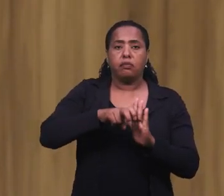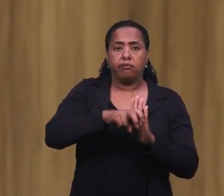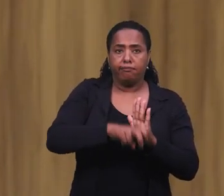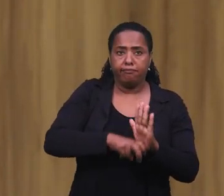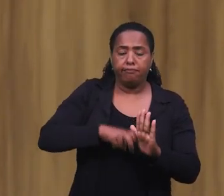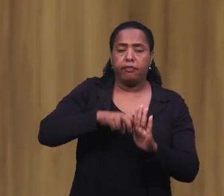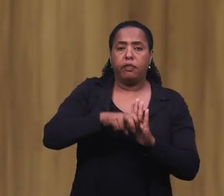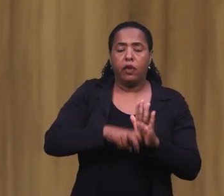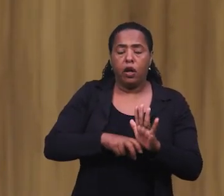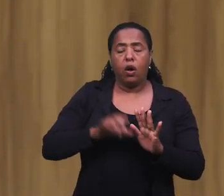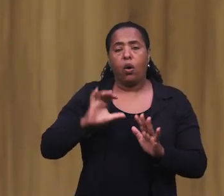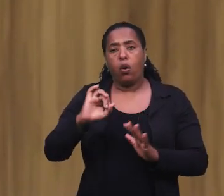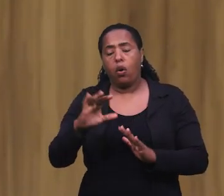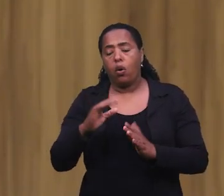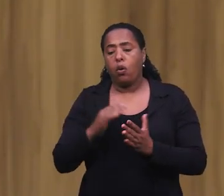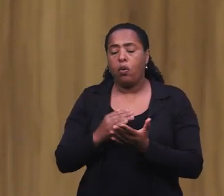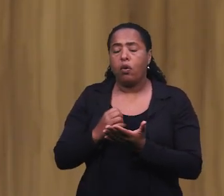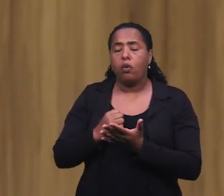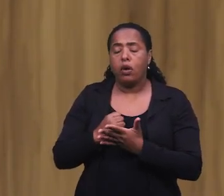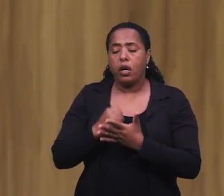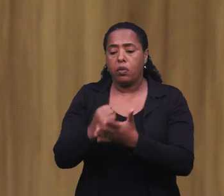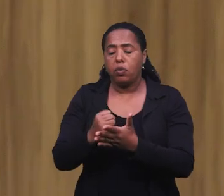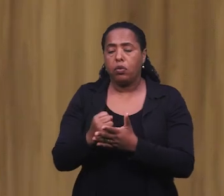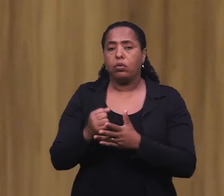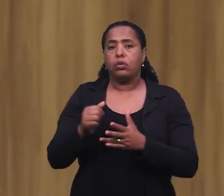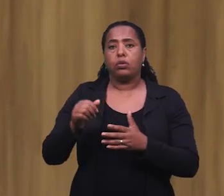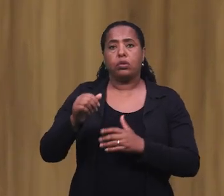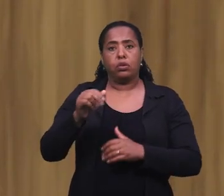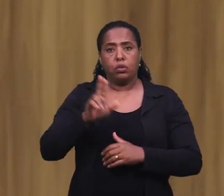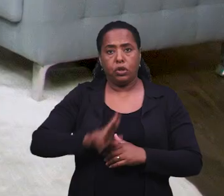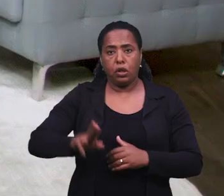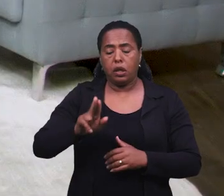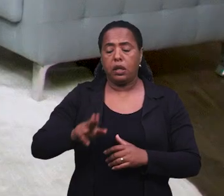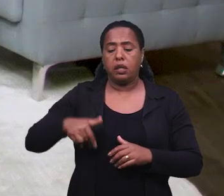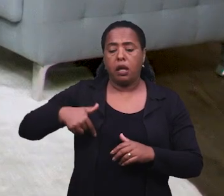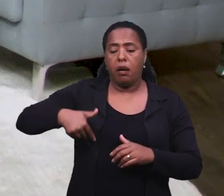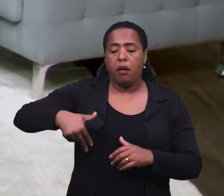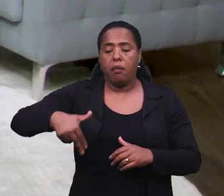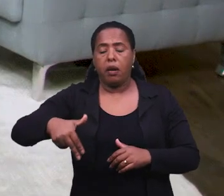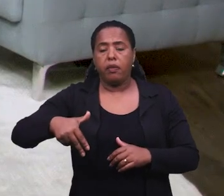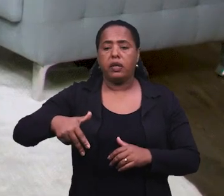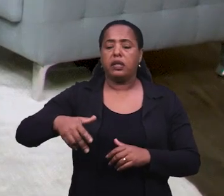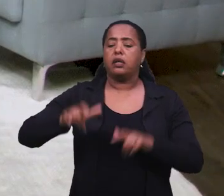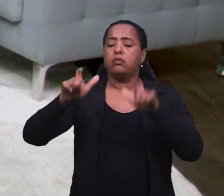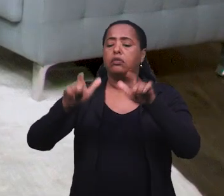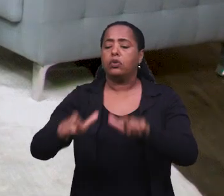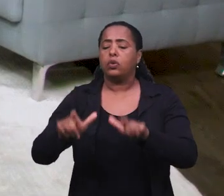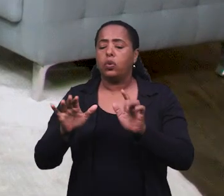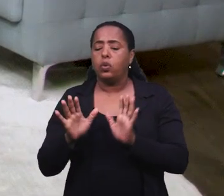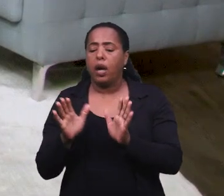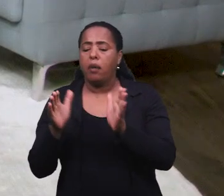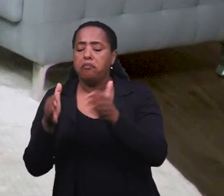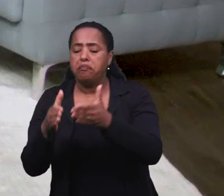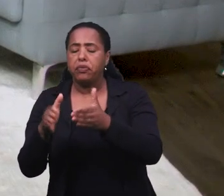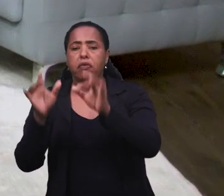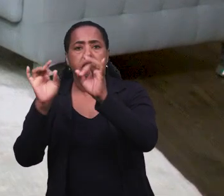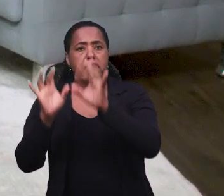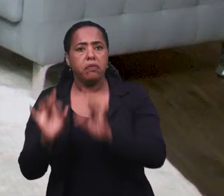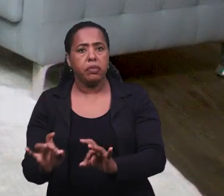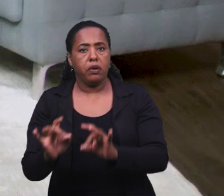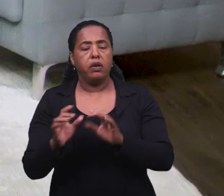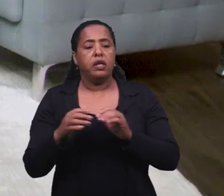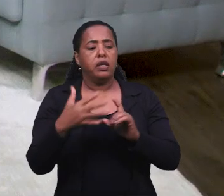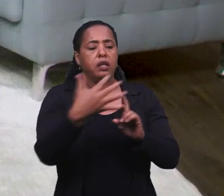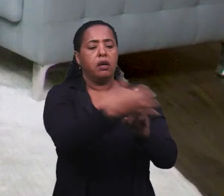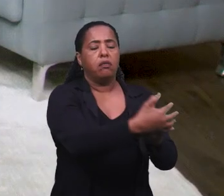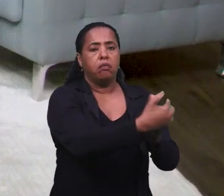também na assistência, no amor, que a igreja já vive esse amor, né? Tanto com os nossos idosos, que já fazem parte